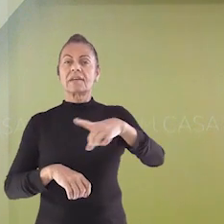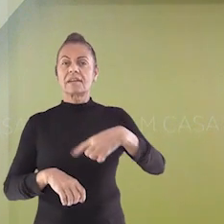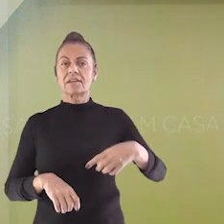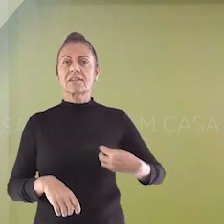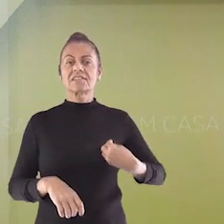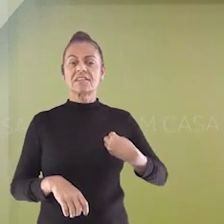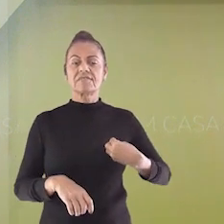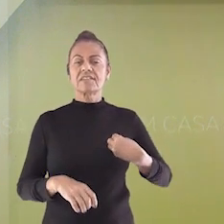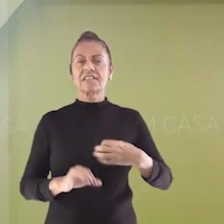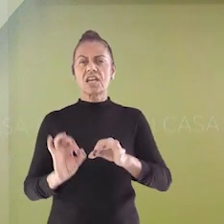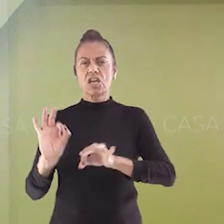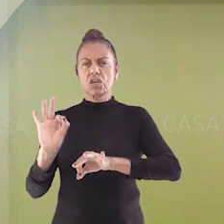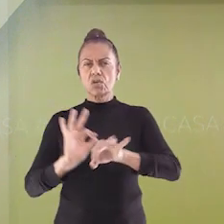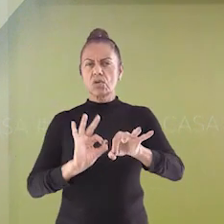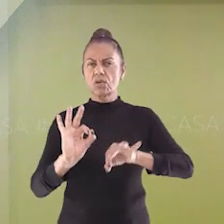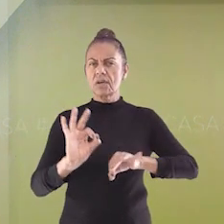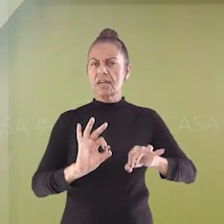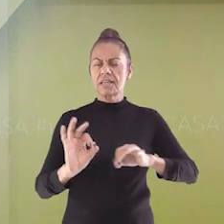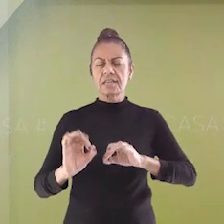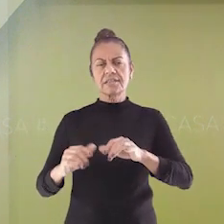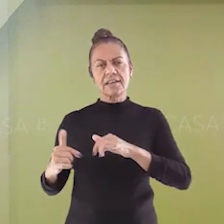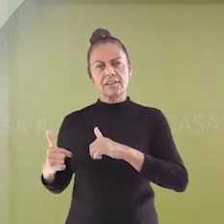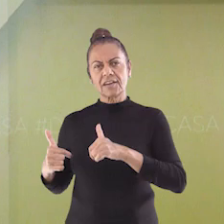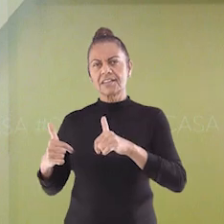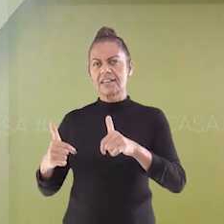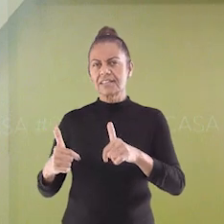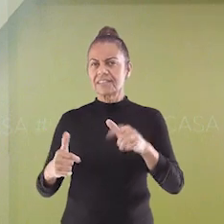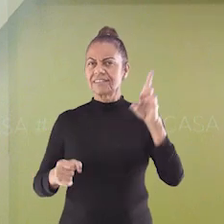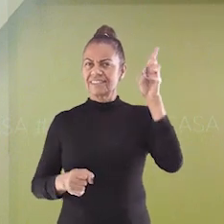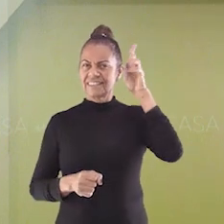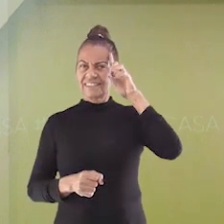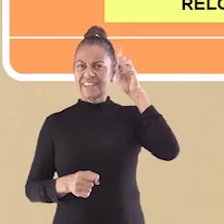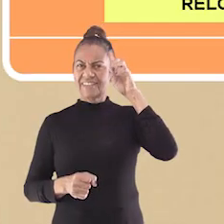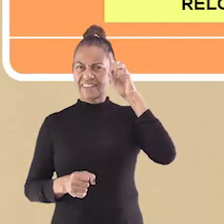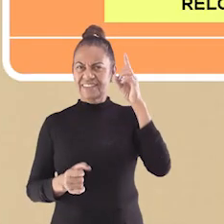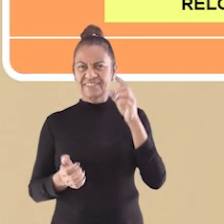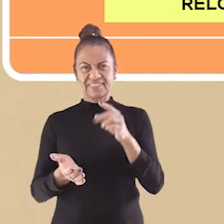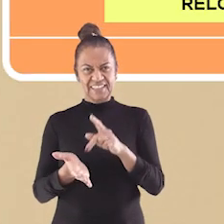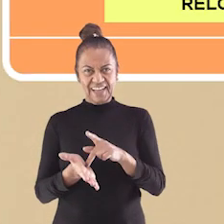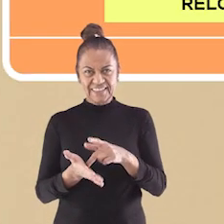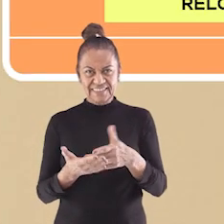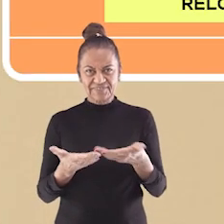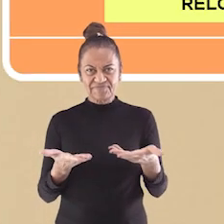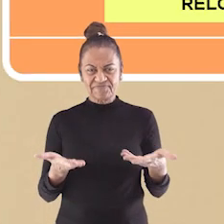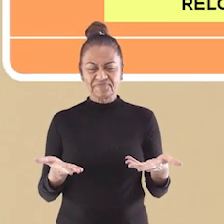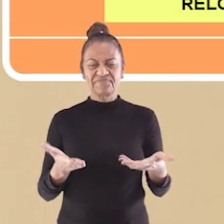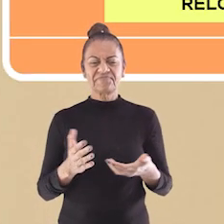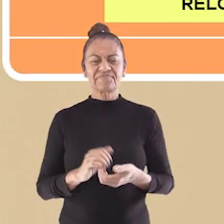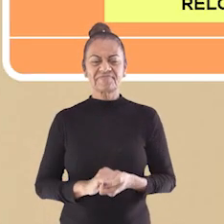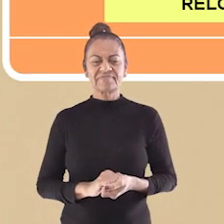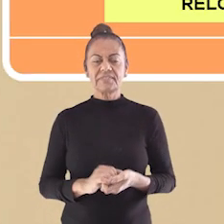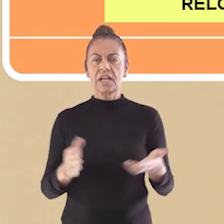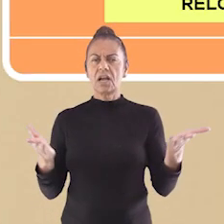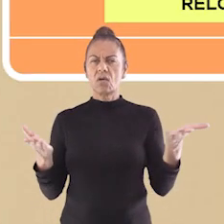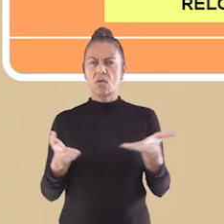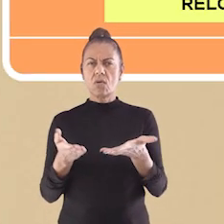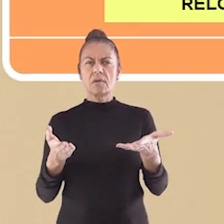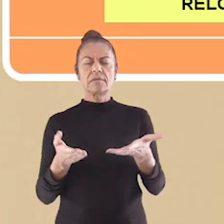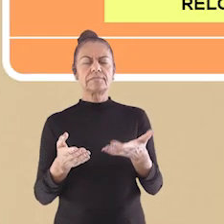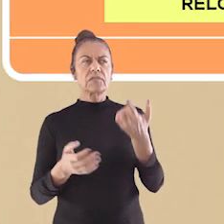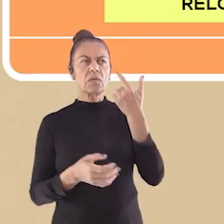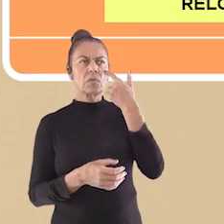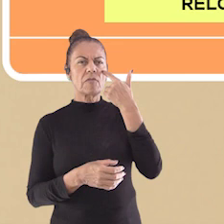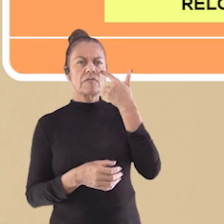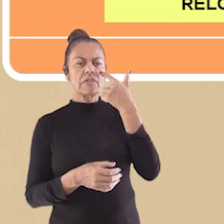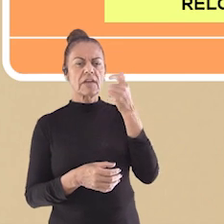e organiza nossas ações diárias. Não é mesmo, estudantes? Vamos ver agora